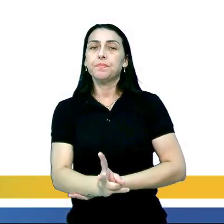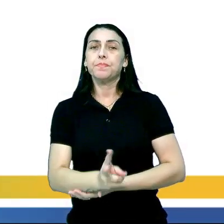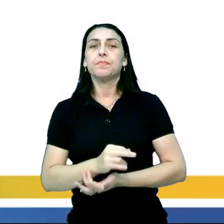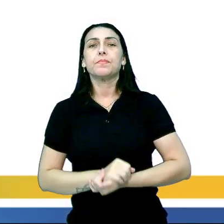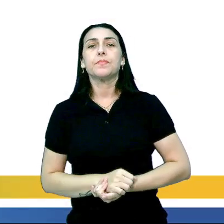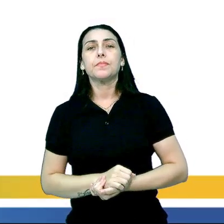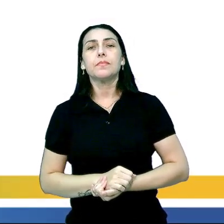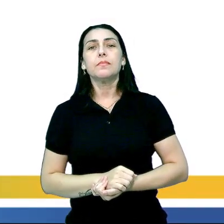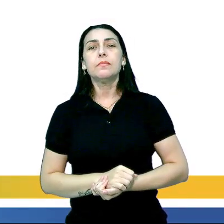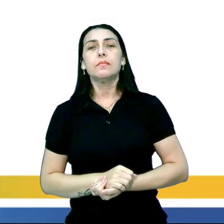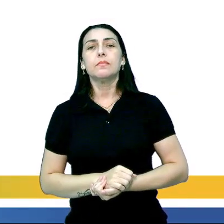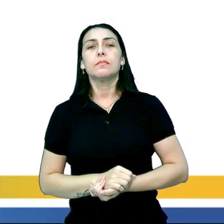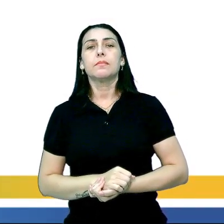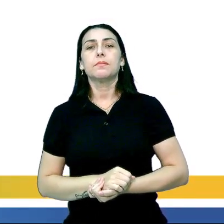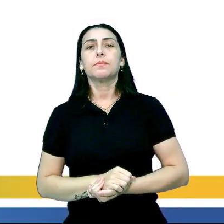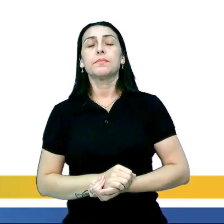continuar.